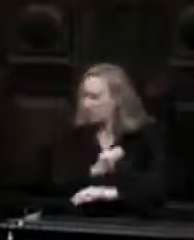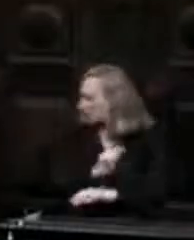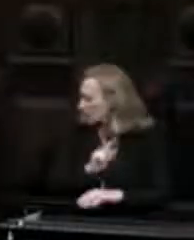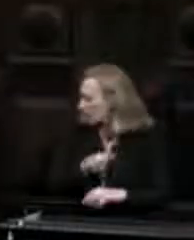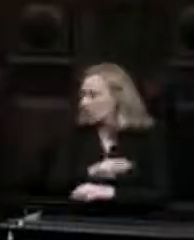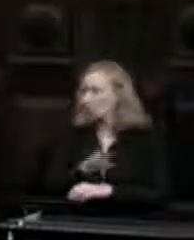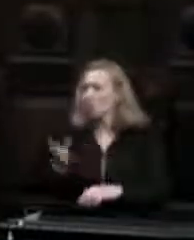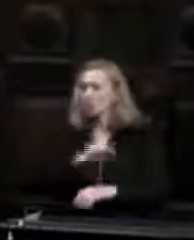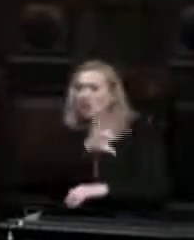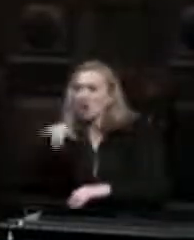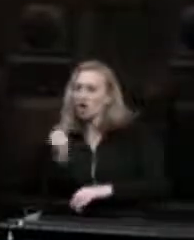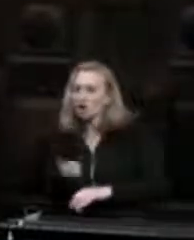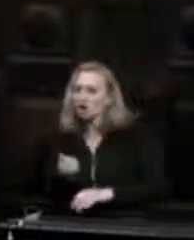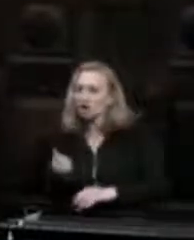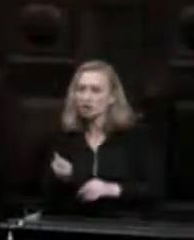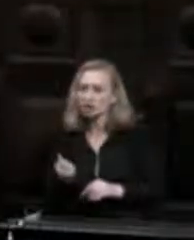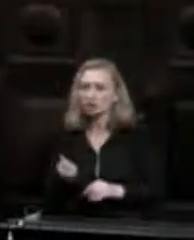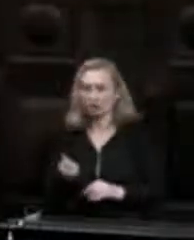fechadas,